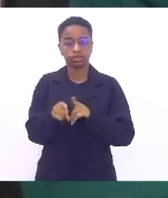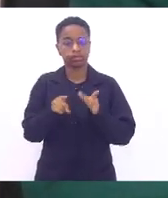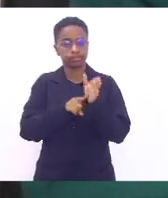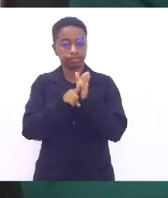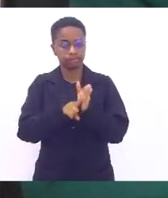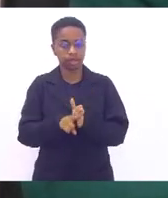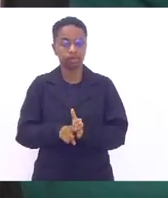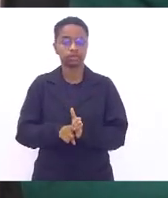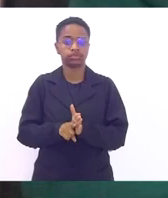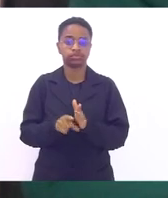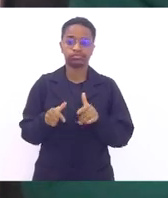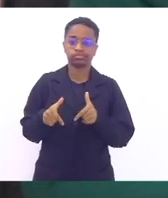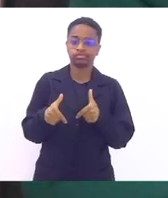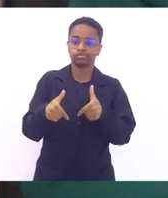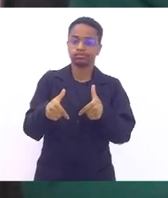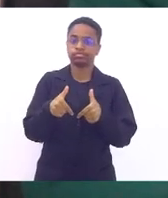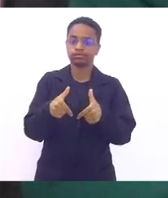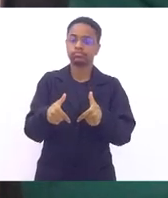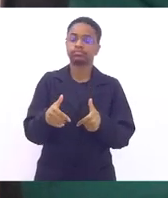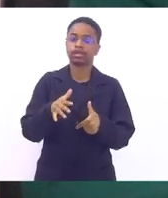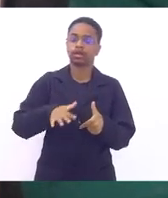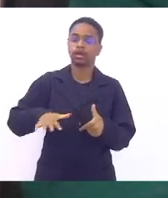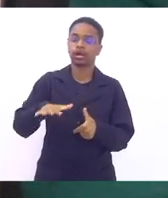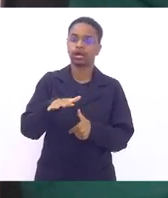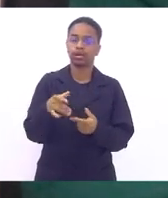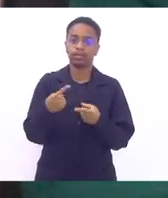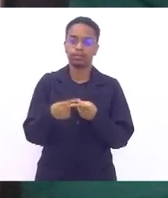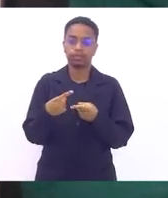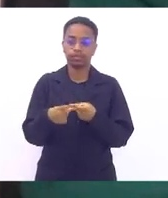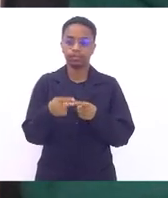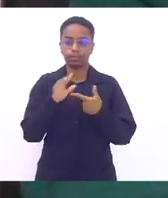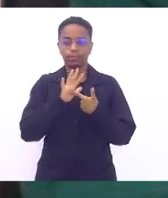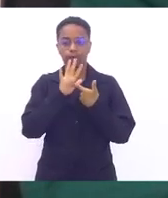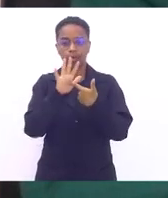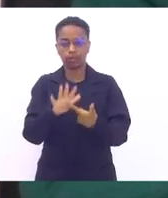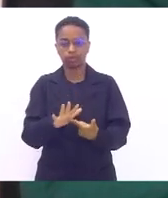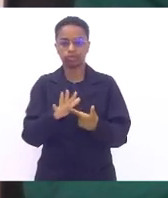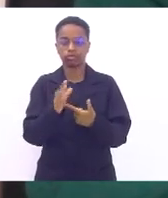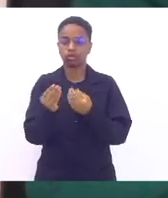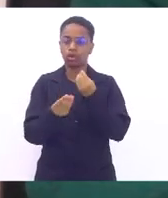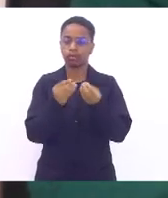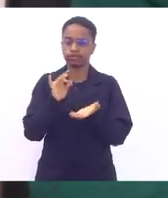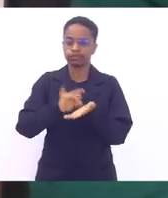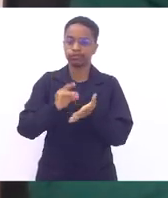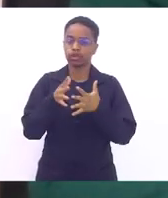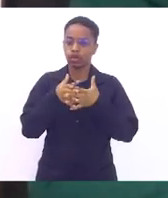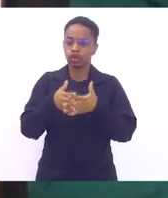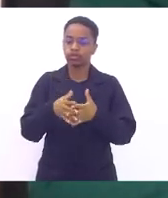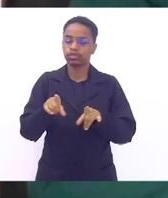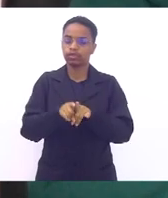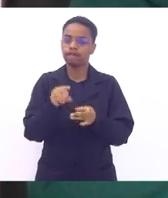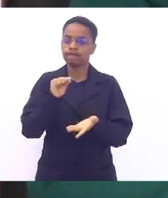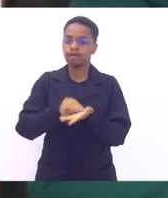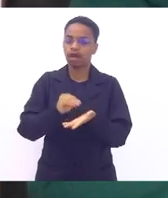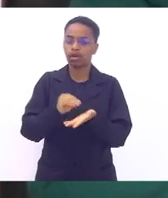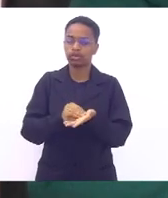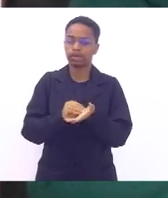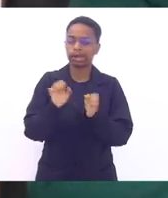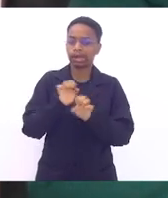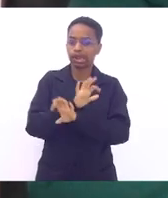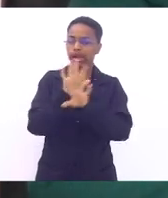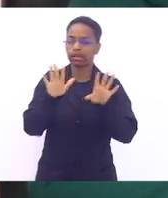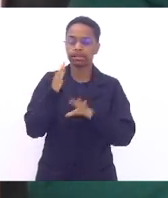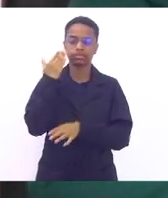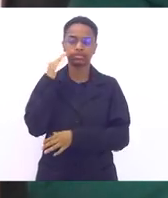pesquisador, enquanto ativista, porque expressa toda a confusão e a falta de objetividade em